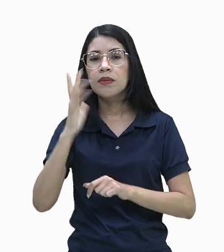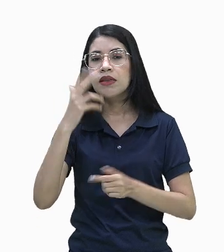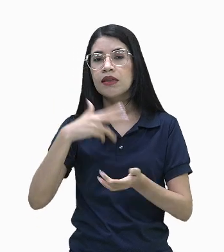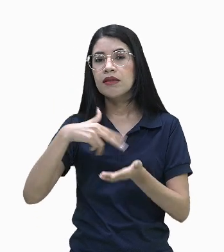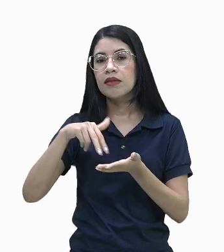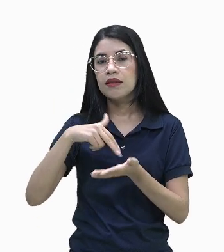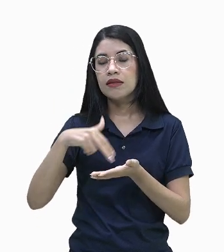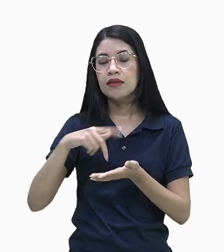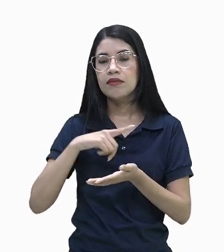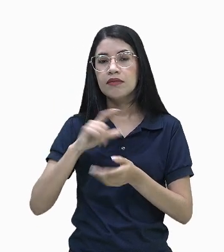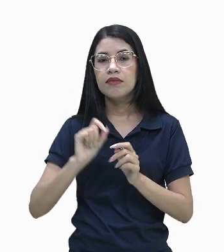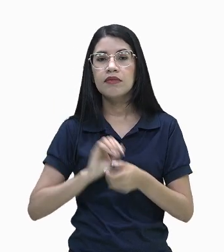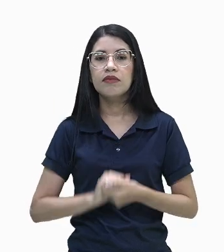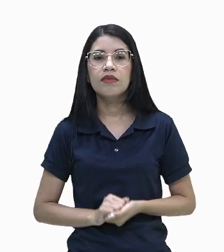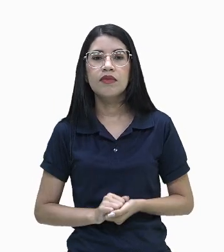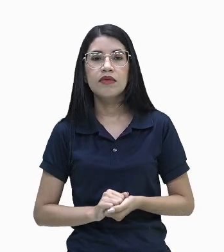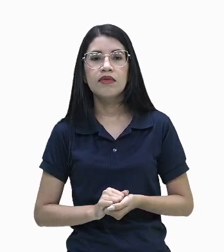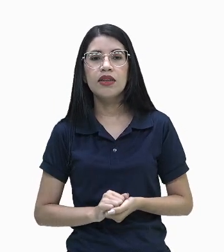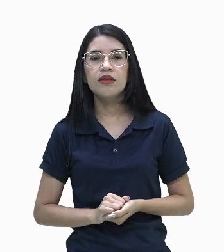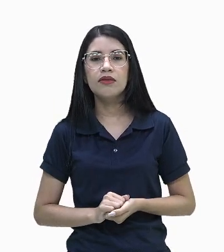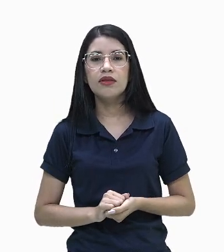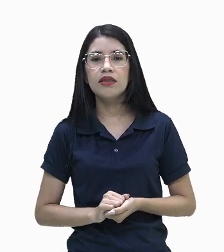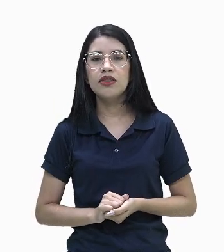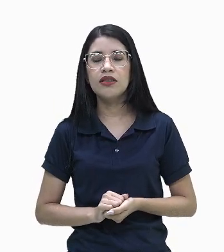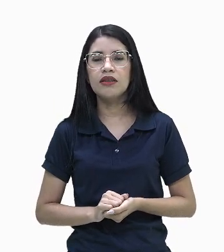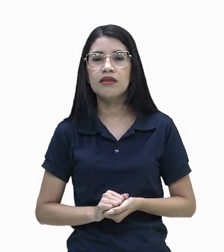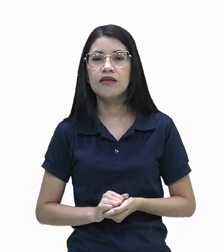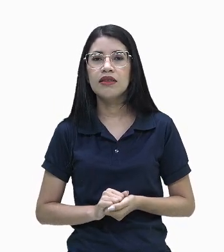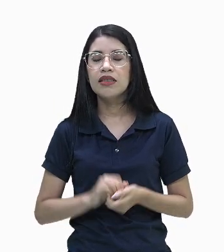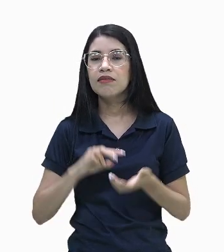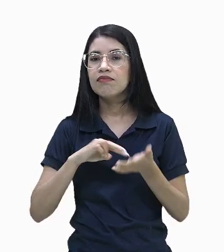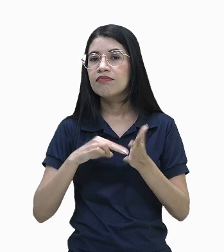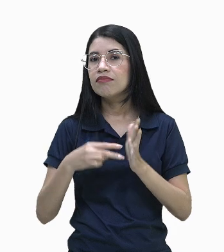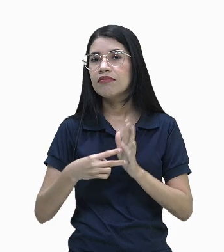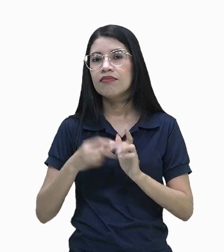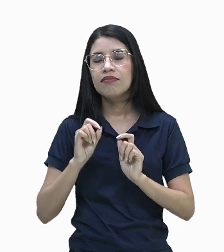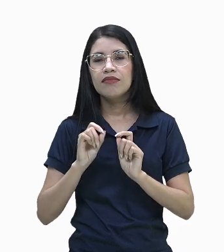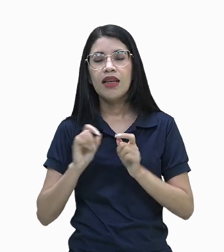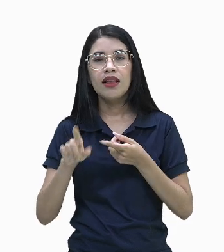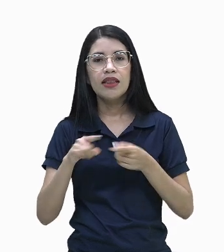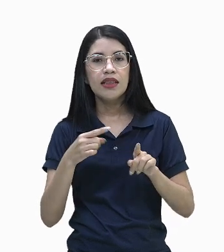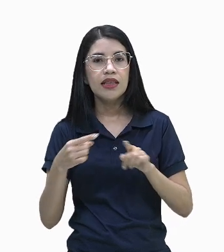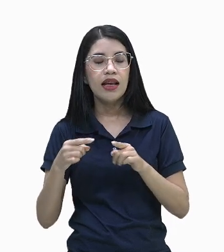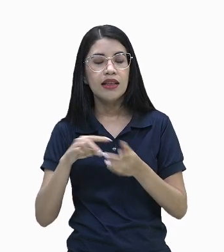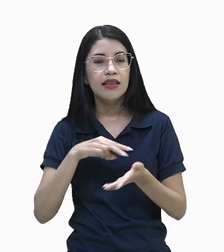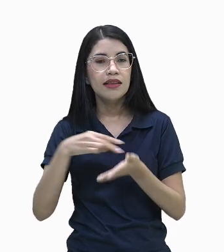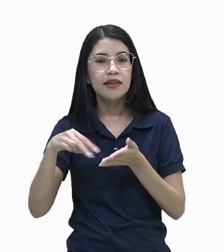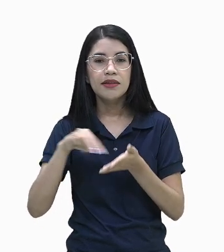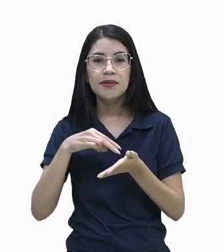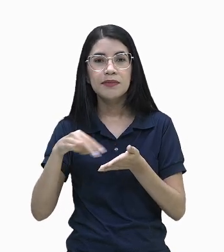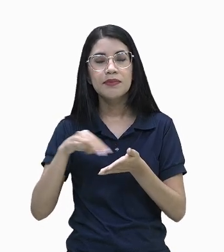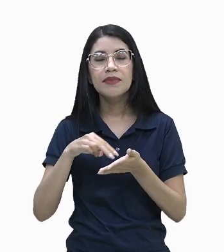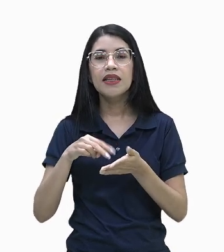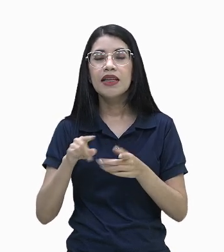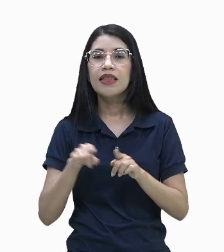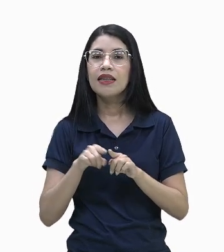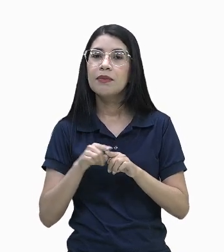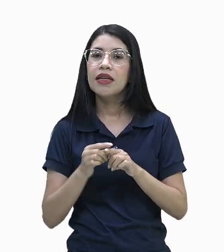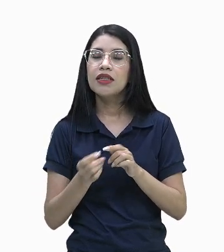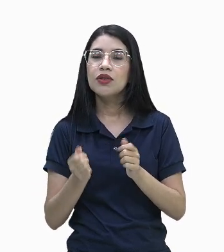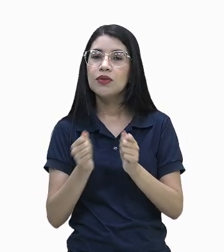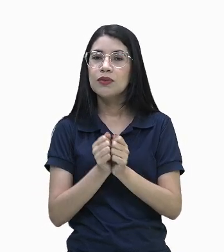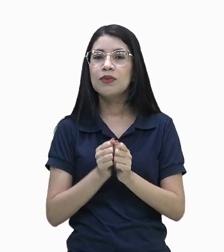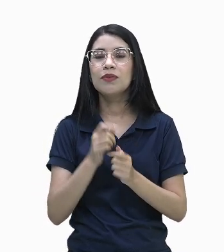é vitoricística. O que é isso? Ela vai trazer algo que vai trazer também a